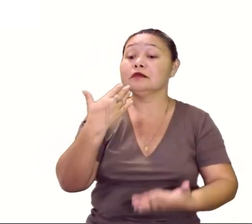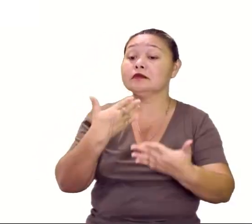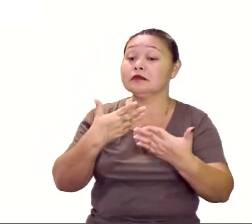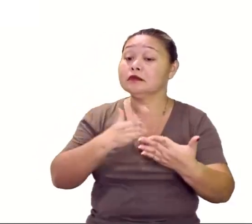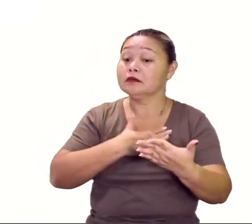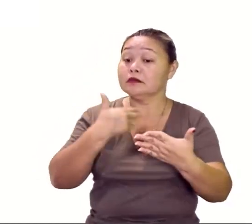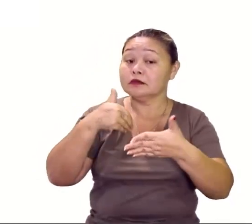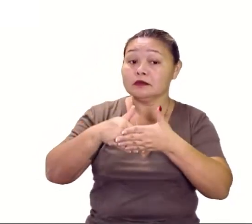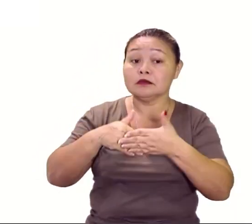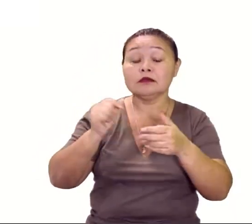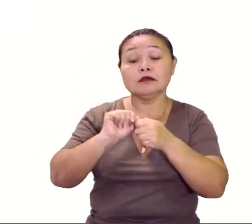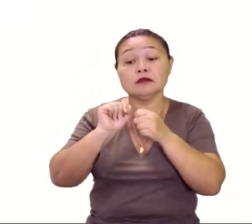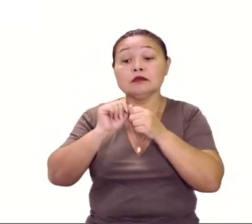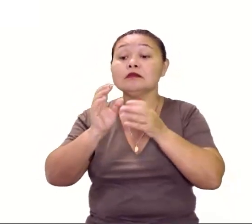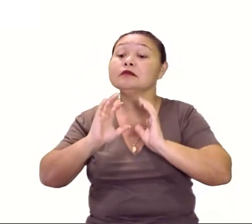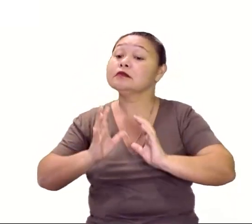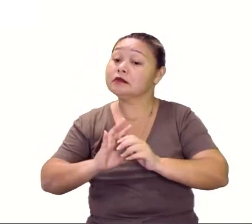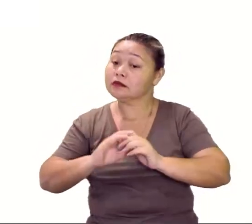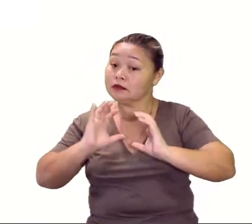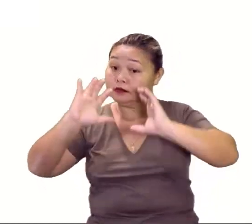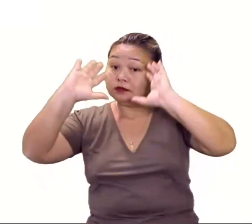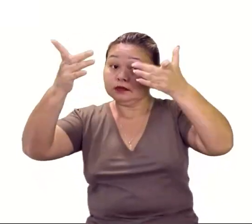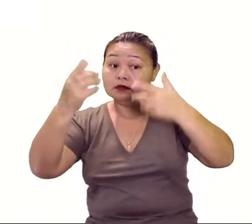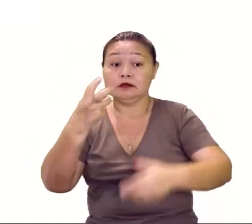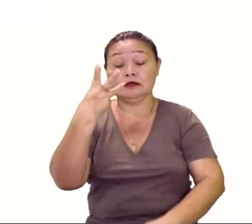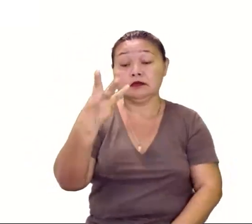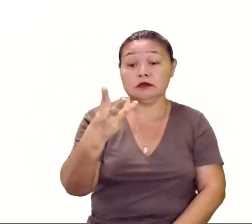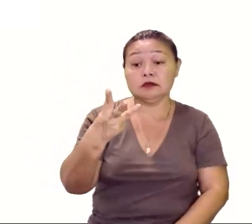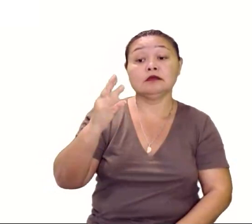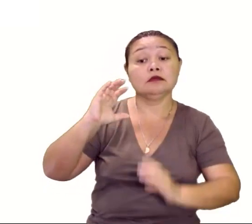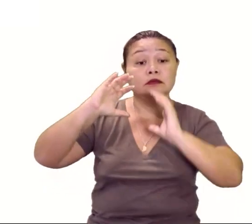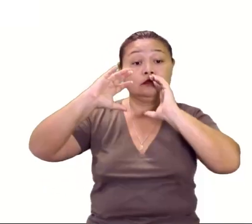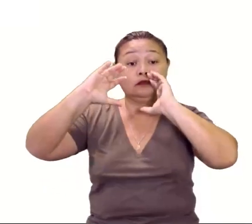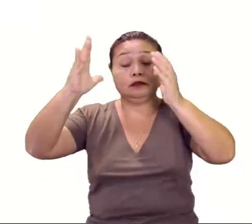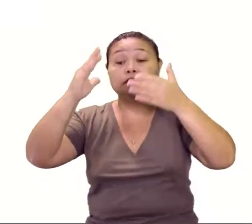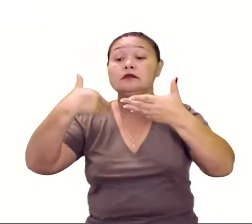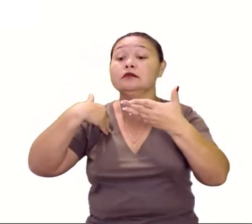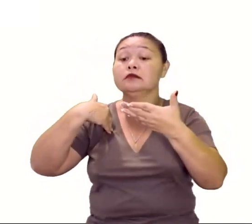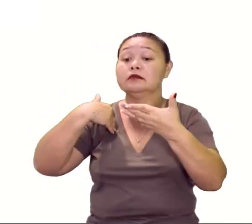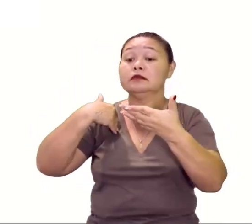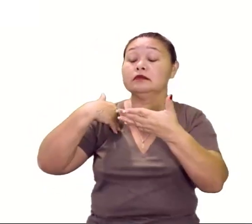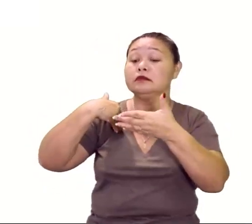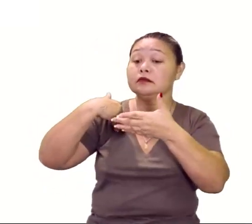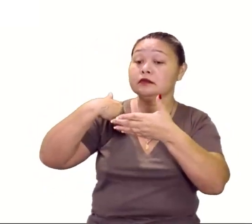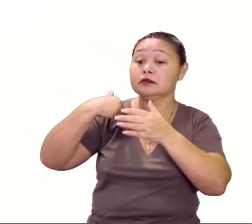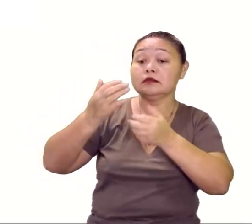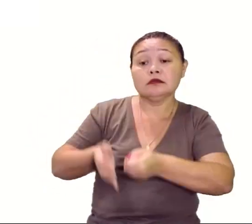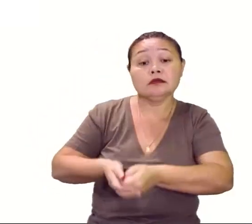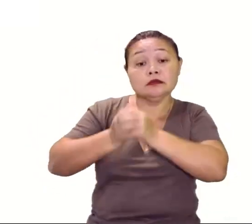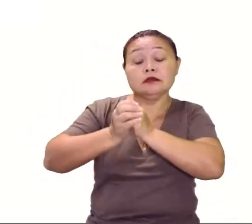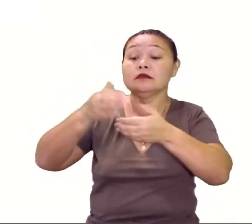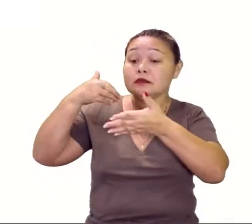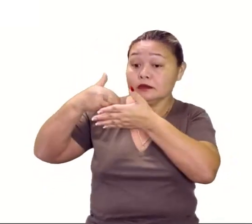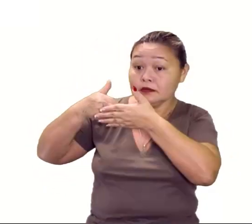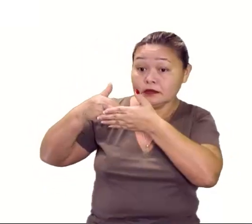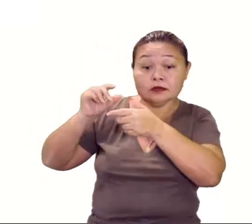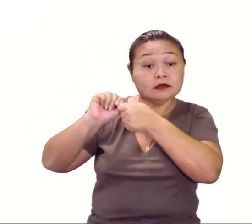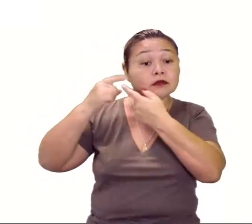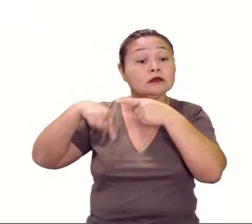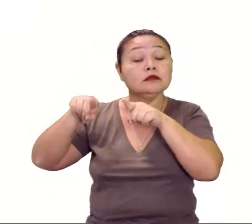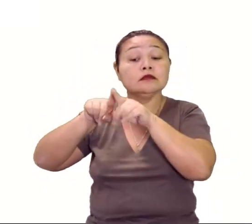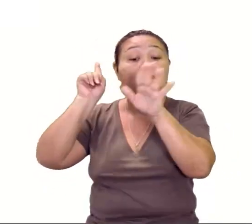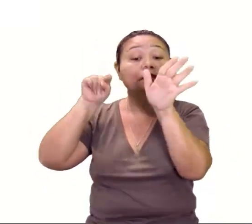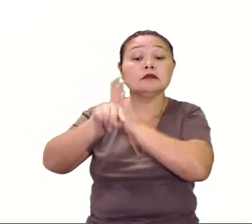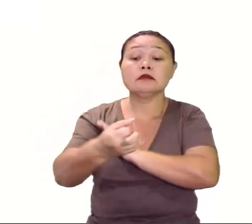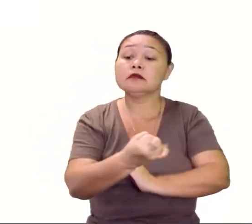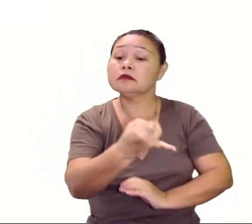5 gostam de futebol e basquete e 3 gostam de futebol, basquete e vôlei. E a pergunta é,